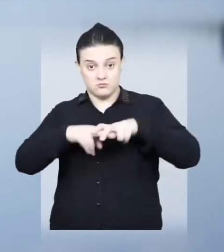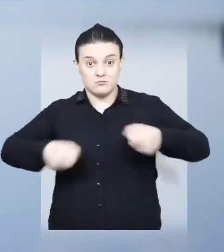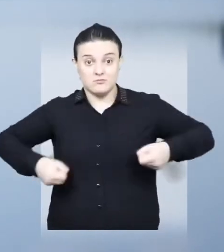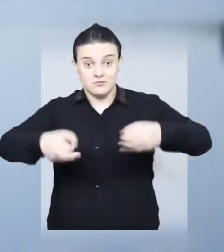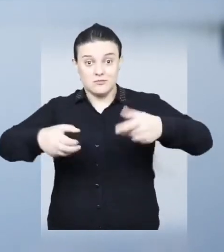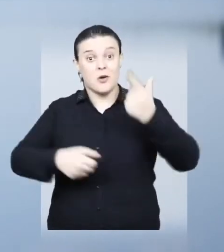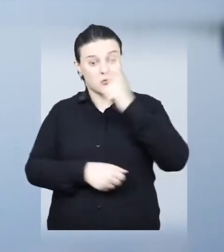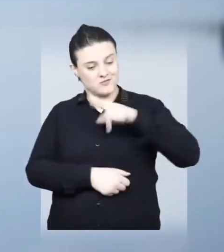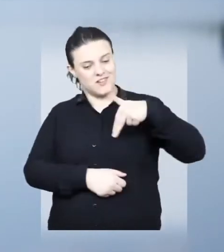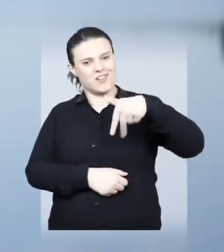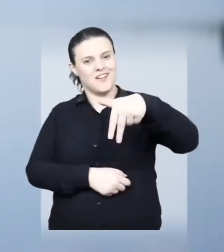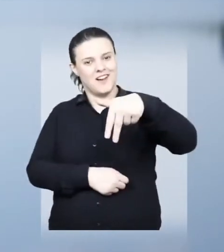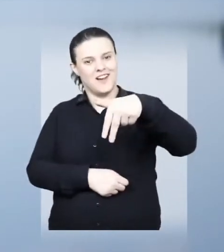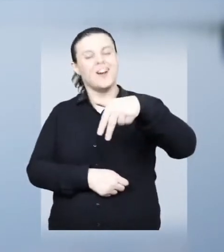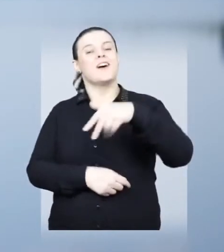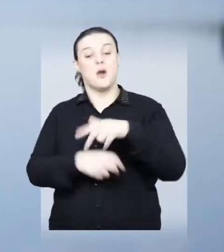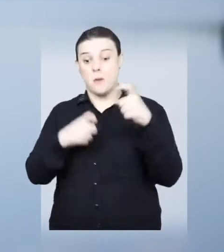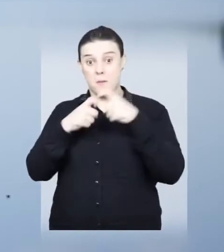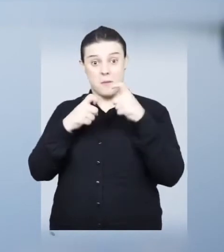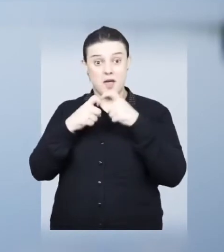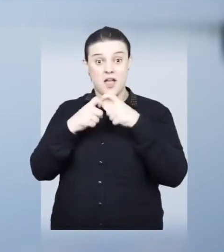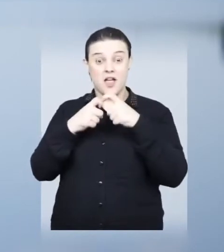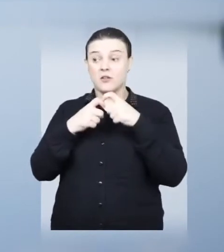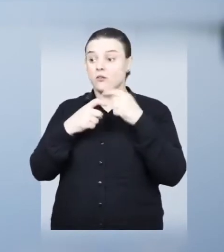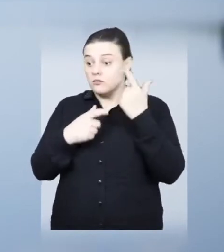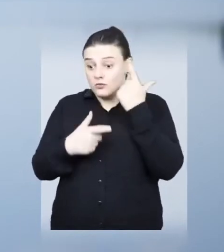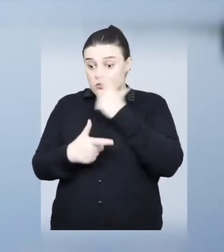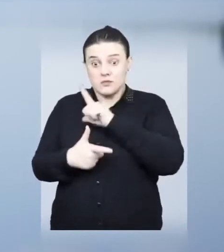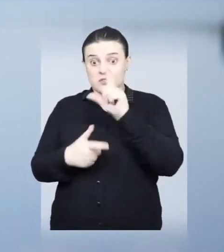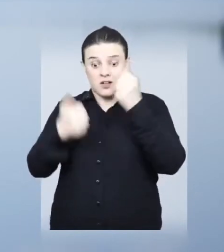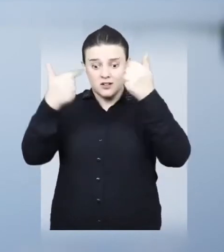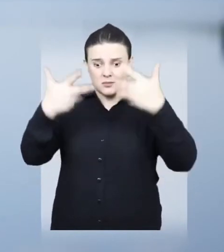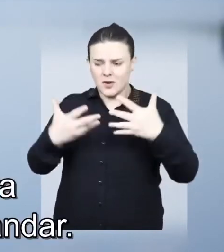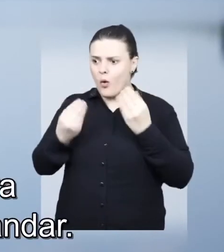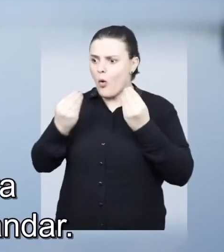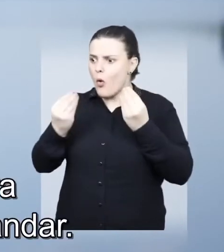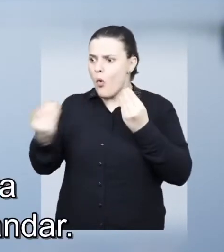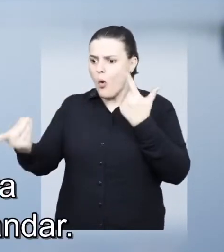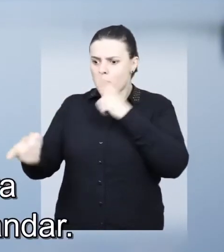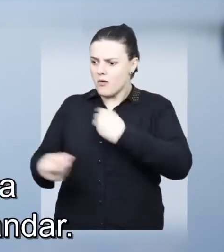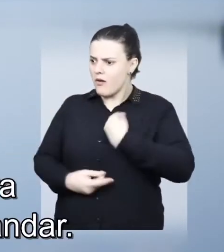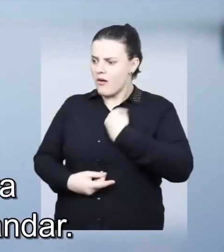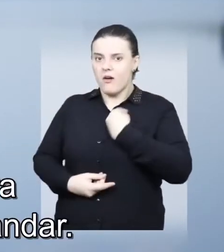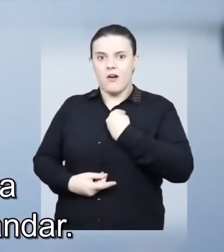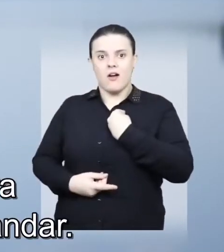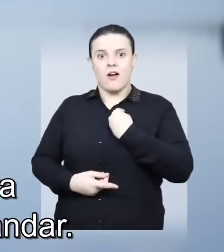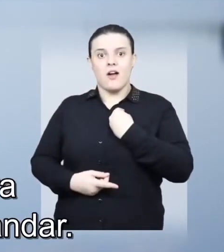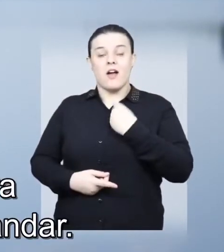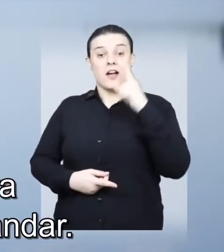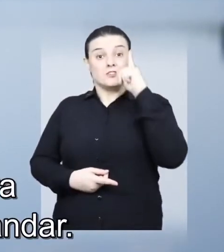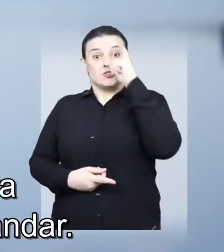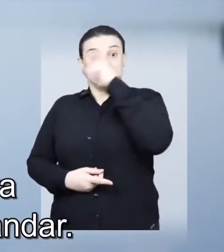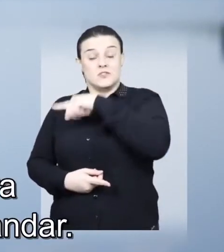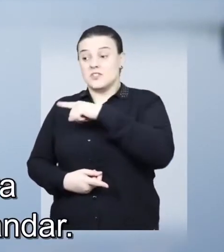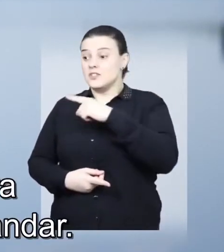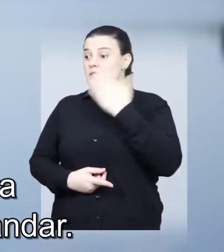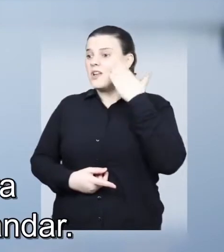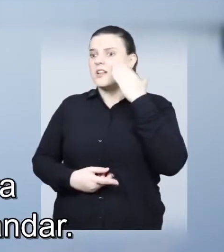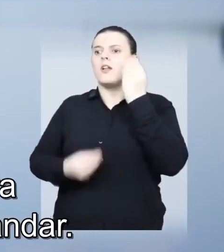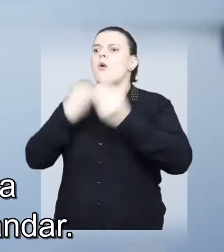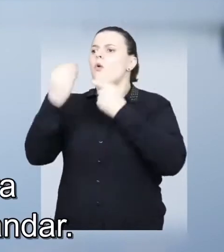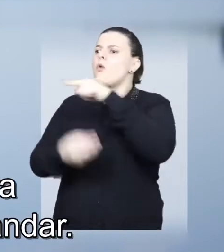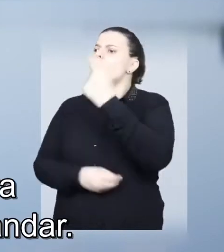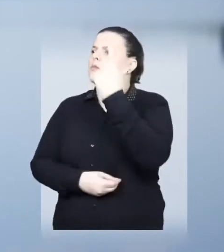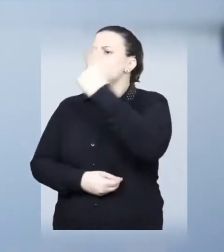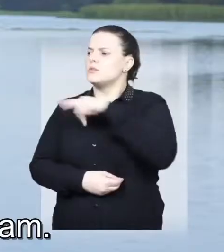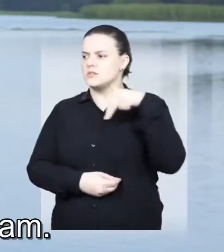cadeirante que anda. Os médicos não explicam isso. É muito difícil um diagnóstico para poder entender como ela